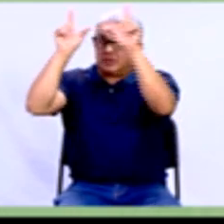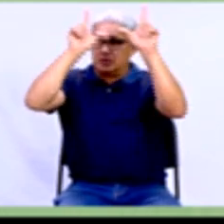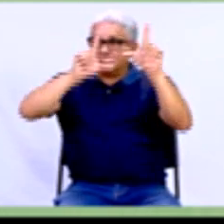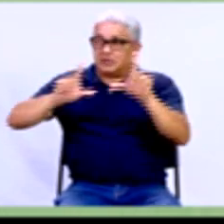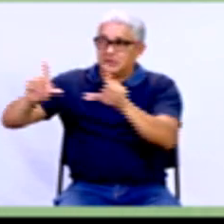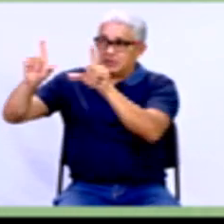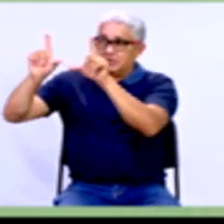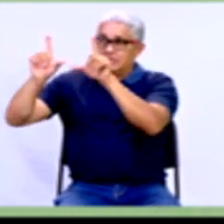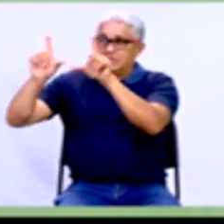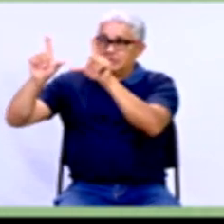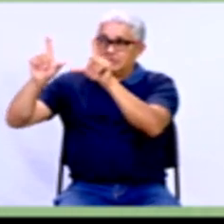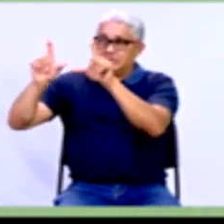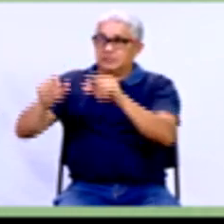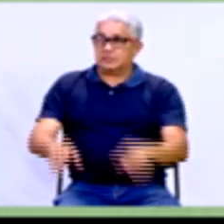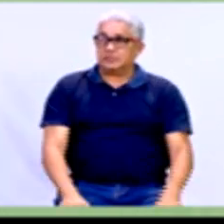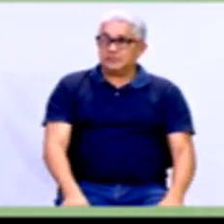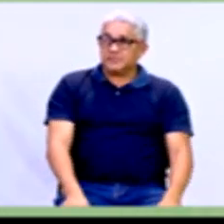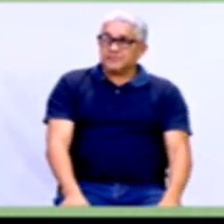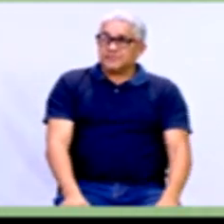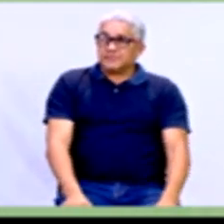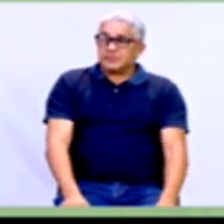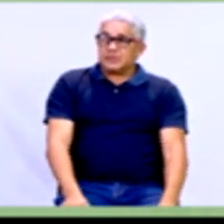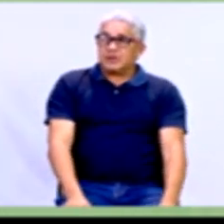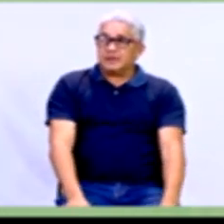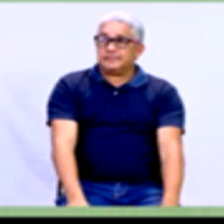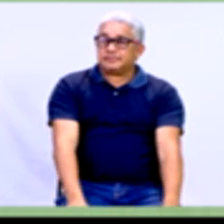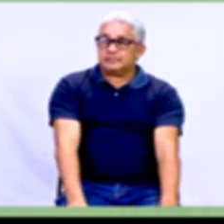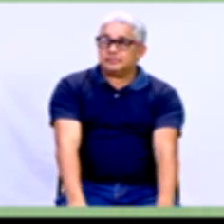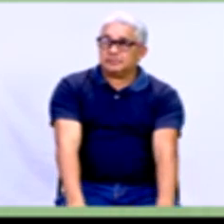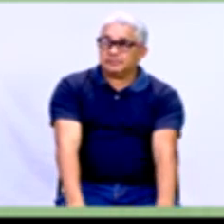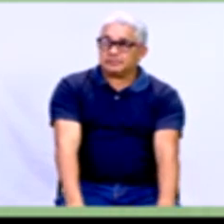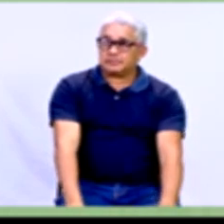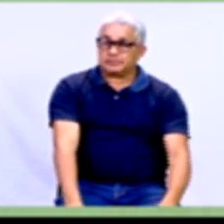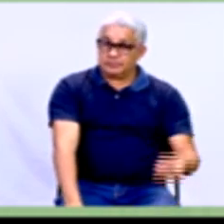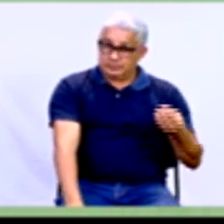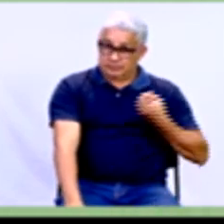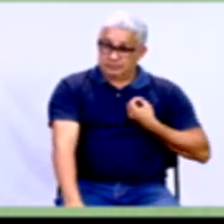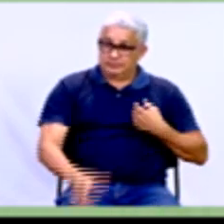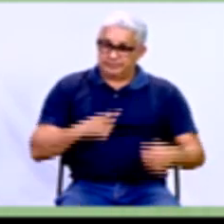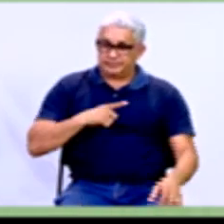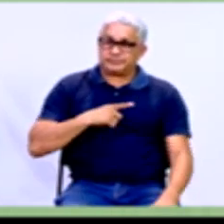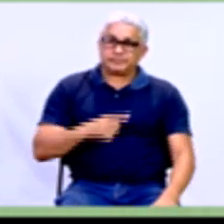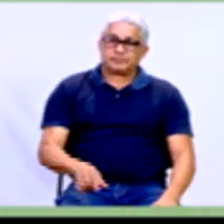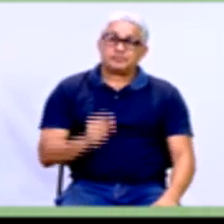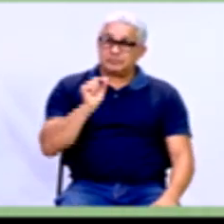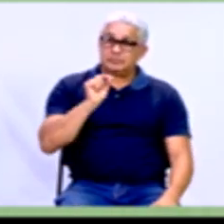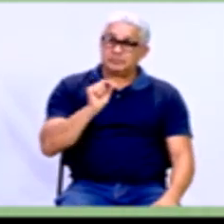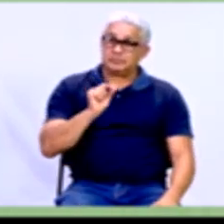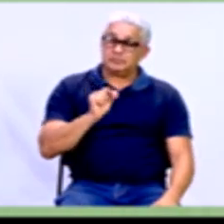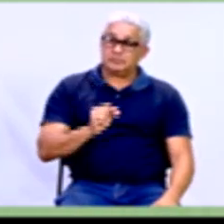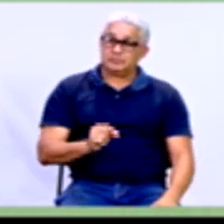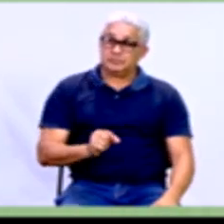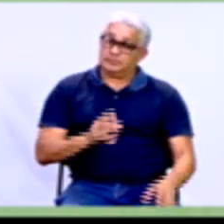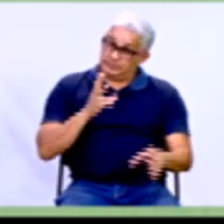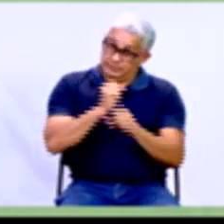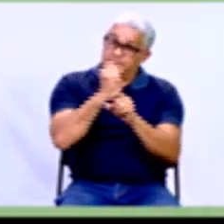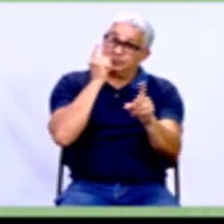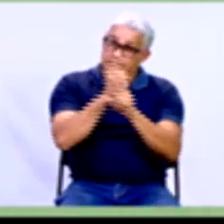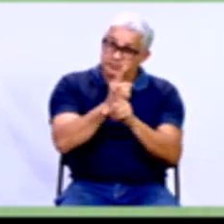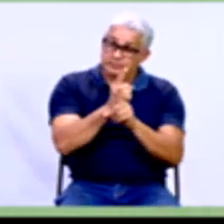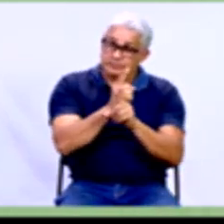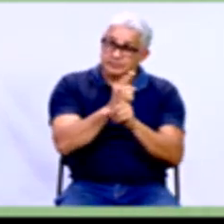gente continuar a nossa conta. Então, esses números que a gente tem aqui nada mais é o que a gente acabou de encontrar